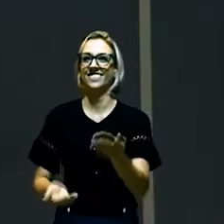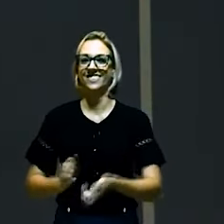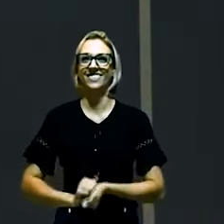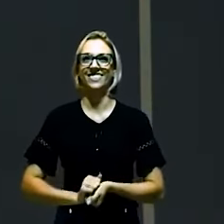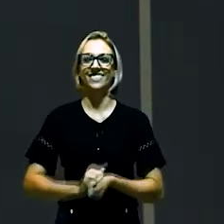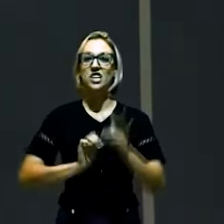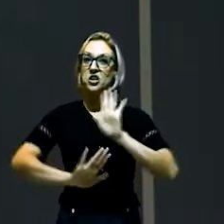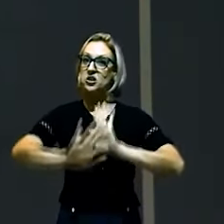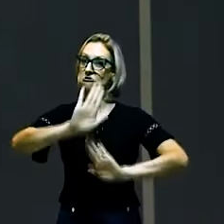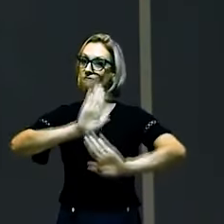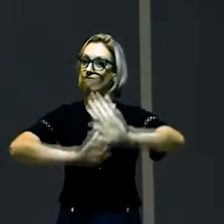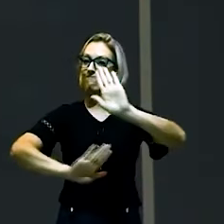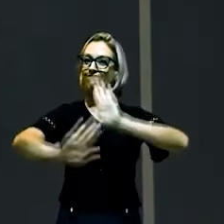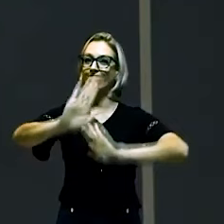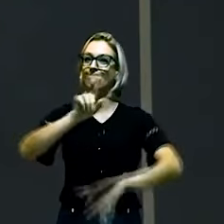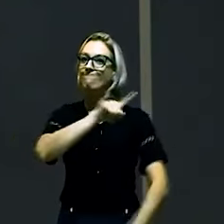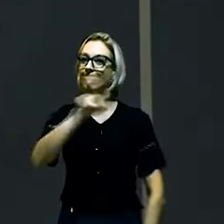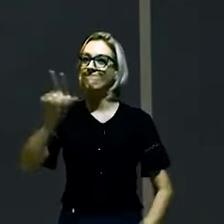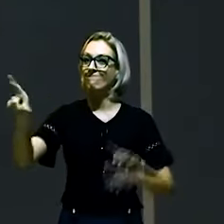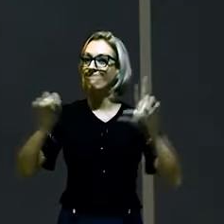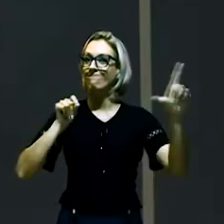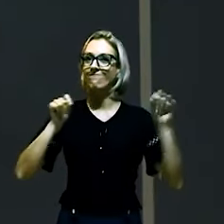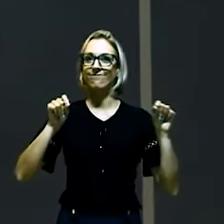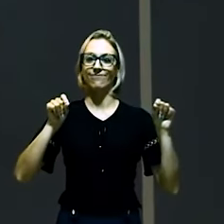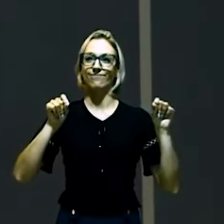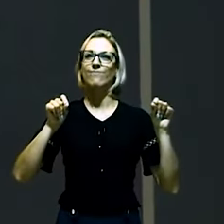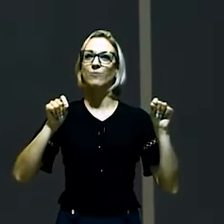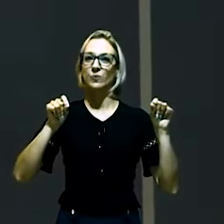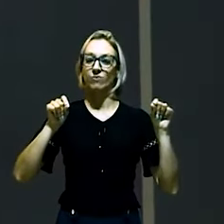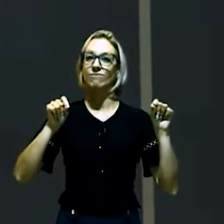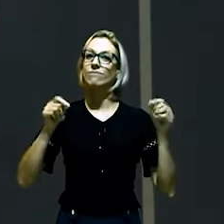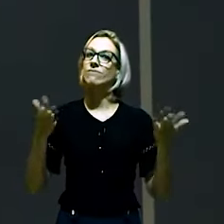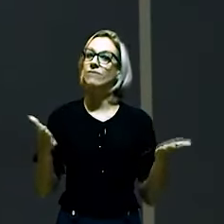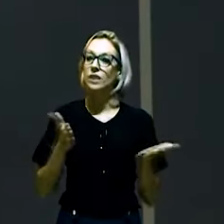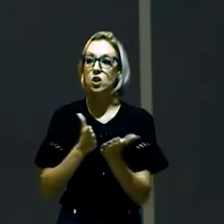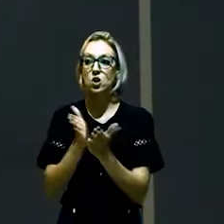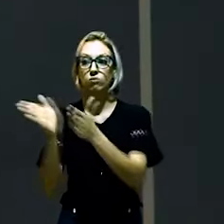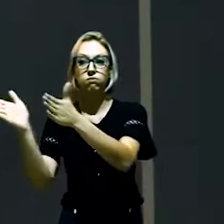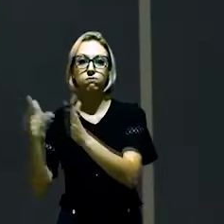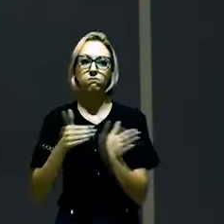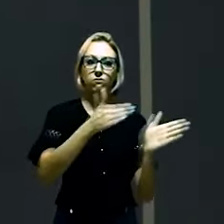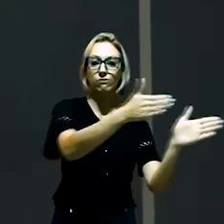Cuidado com o que você está decidindo. Cuidado para onde você está indo.